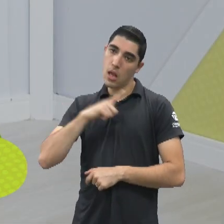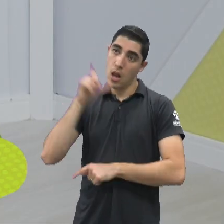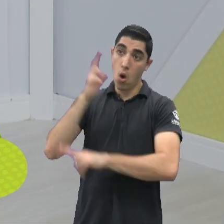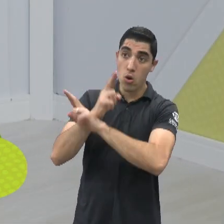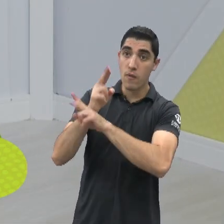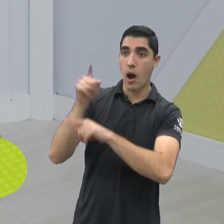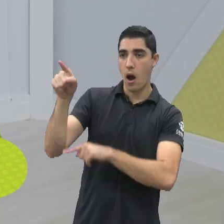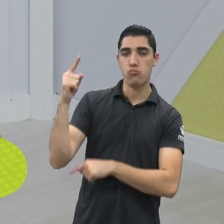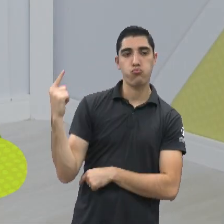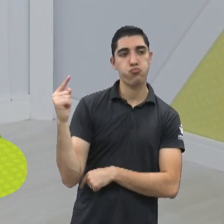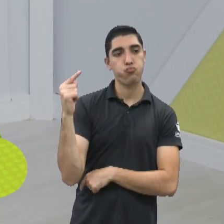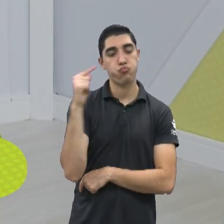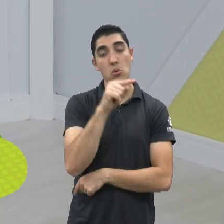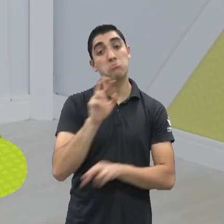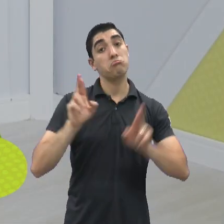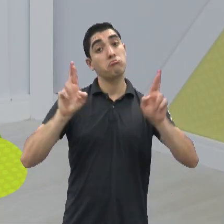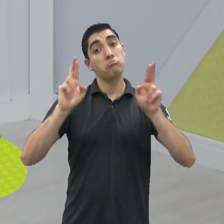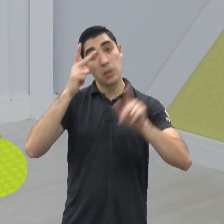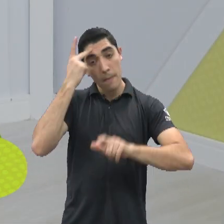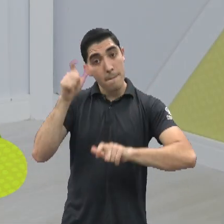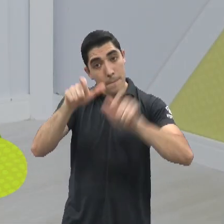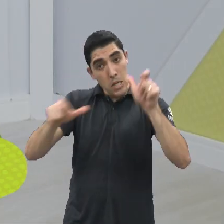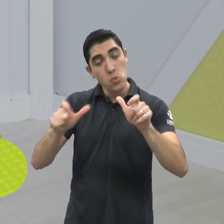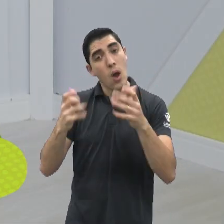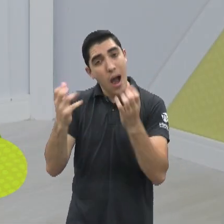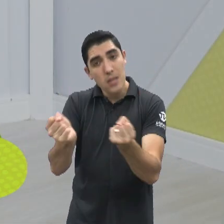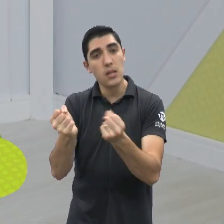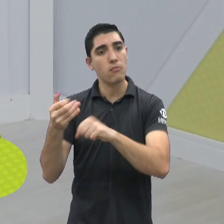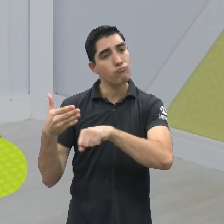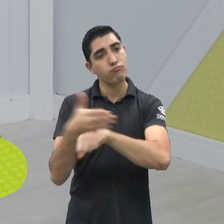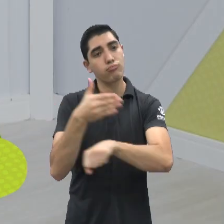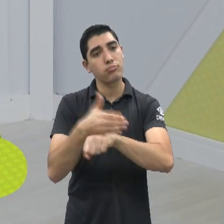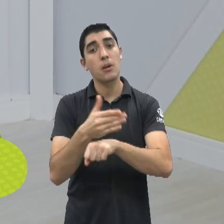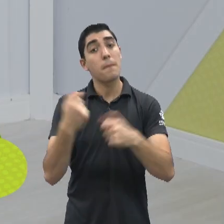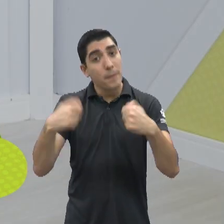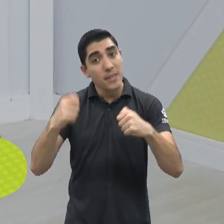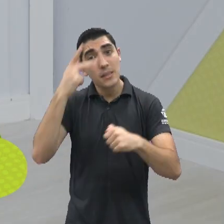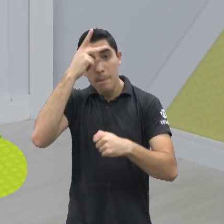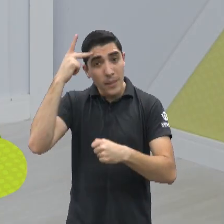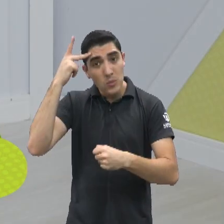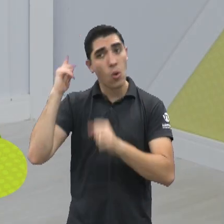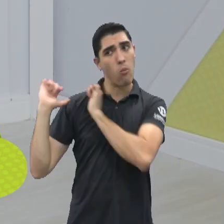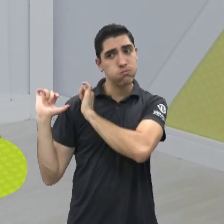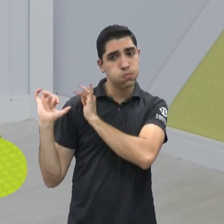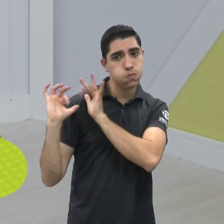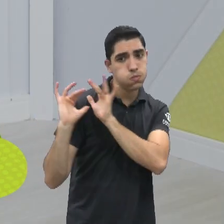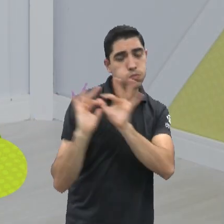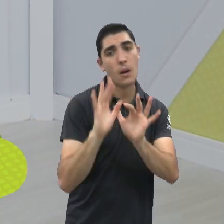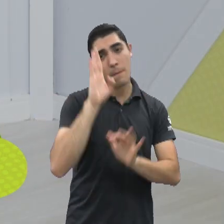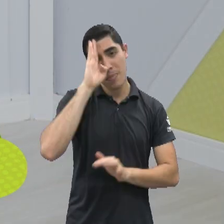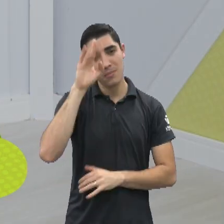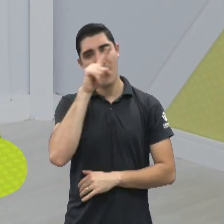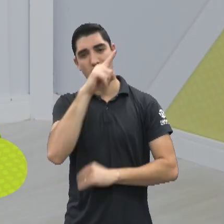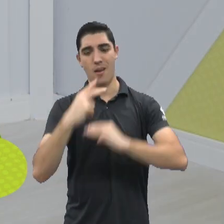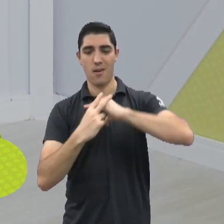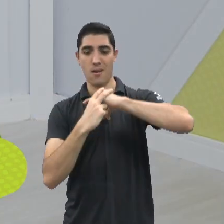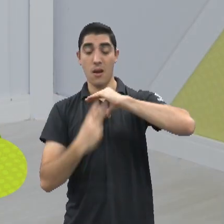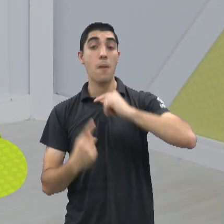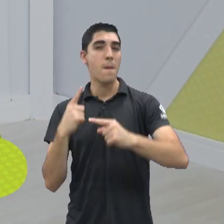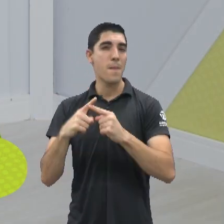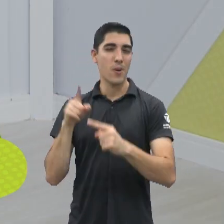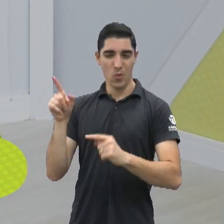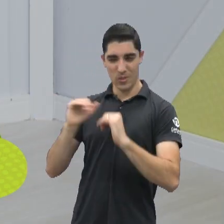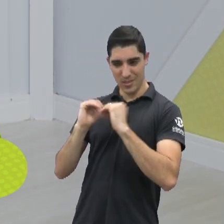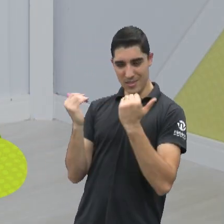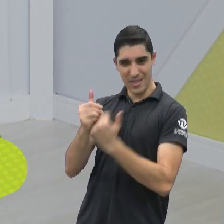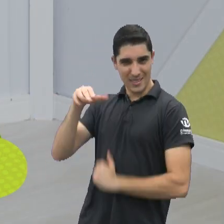um ginásio mais cheio, que a torcida também está precisando encher, principalmente a Arena Farmaconde, no Lineu de Moura, a torcida